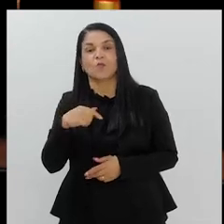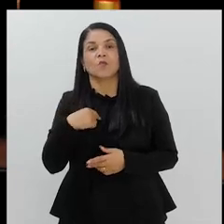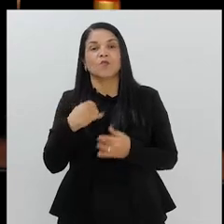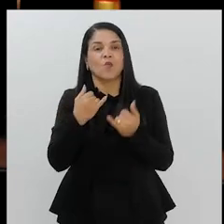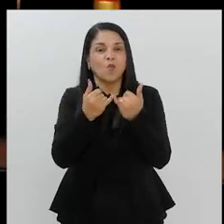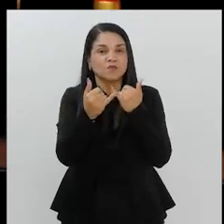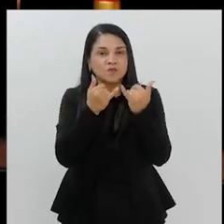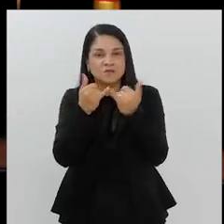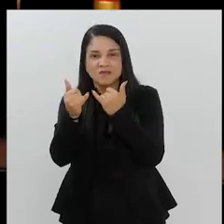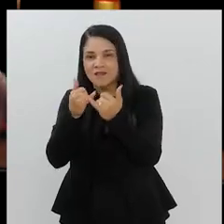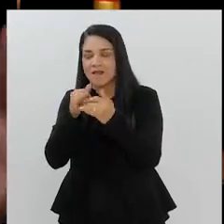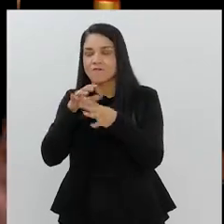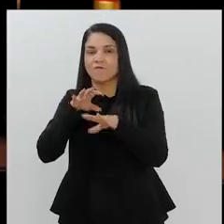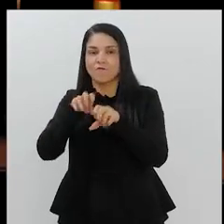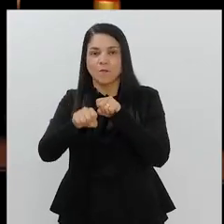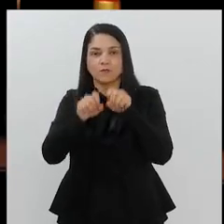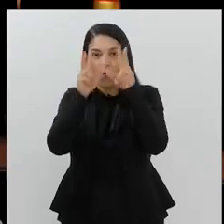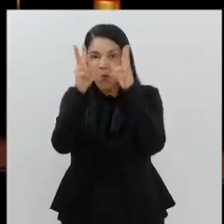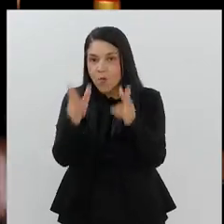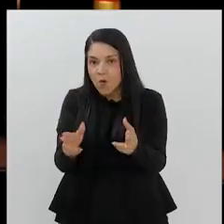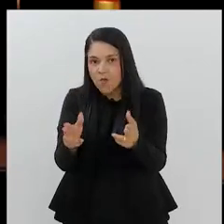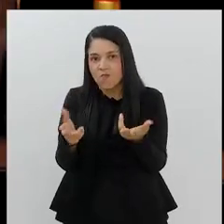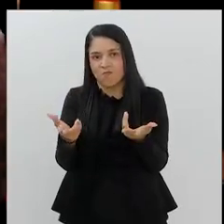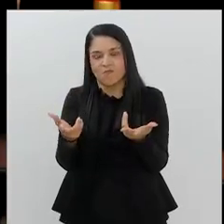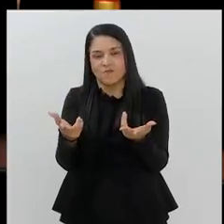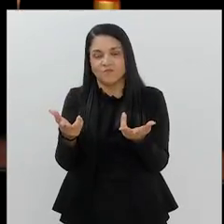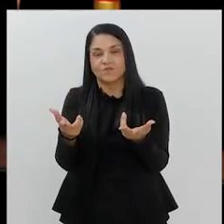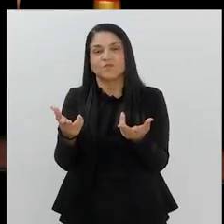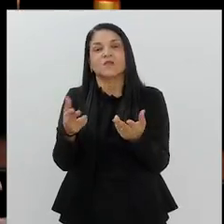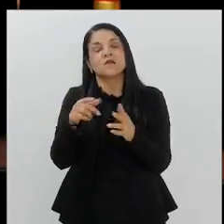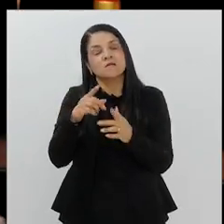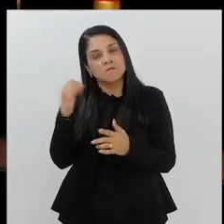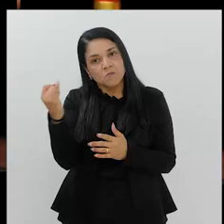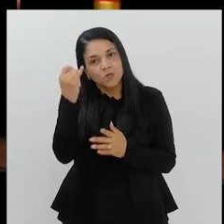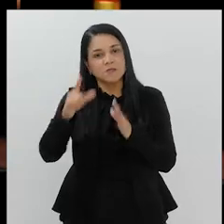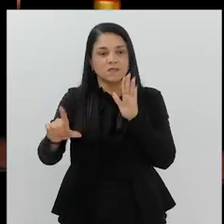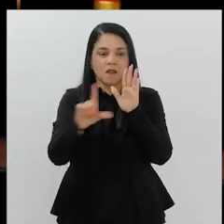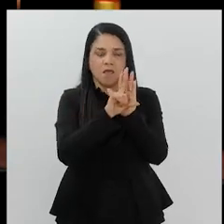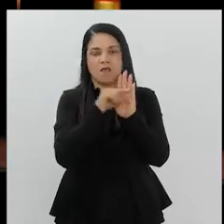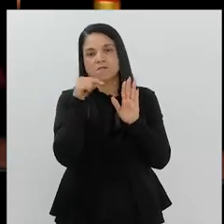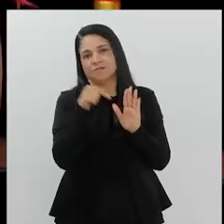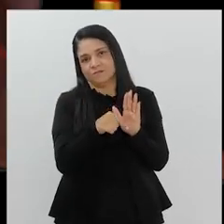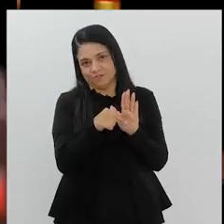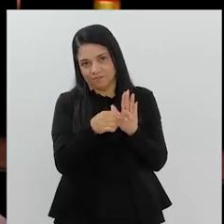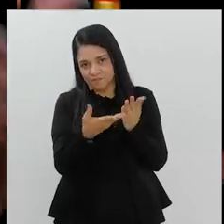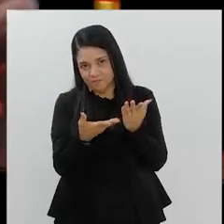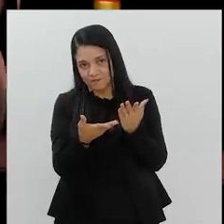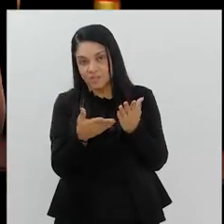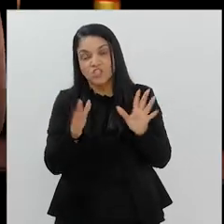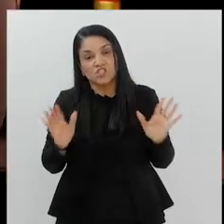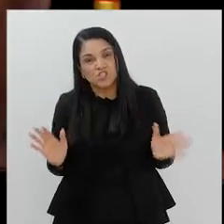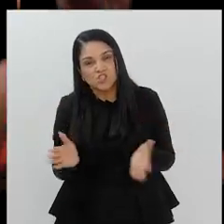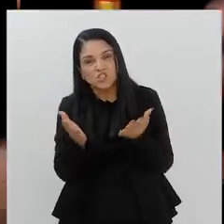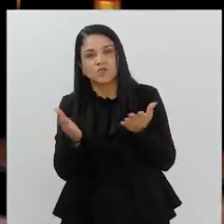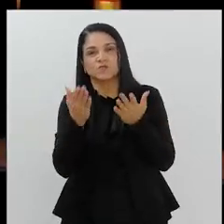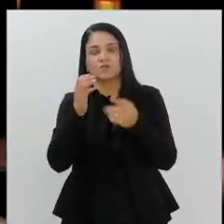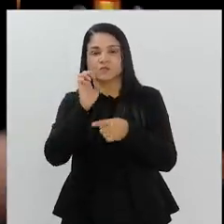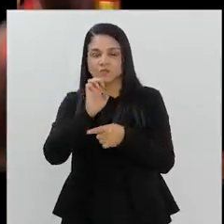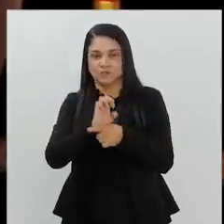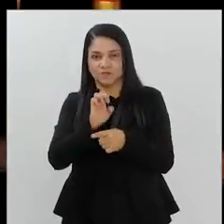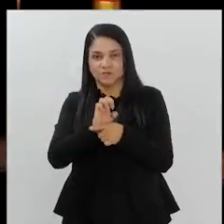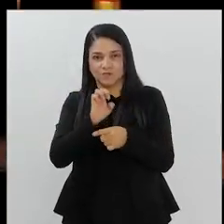ou similares com a mesma formação e aí que entra a importância de leis como essa que